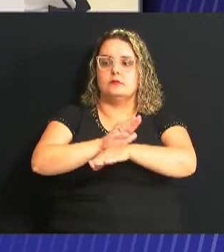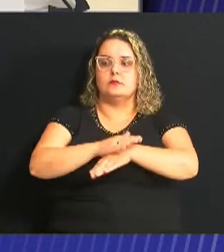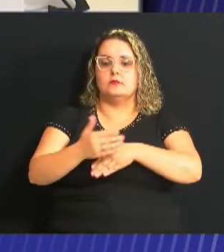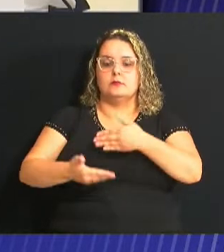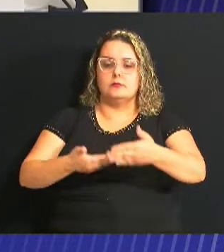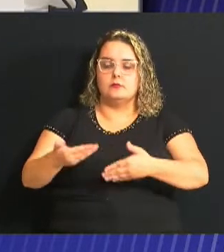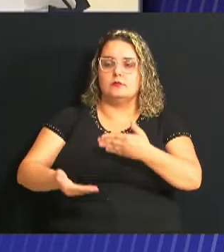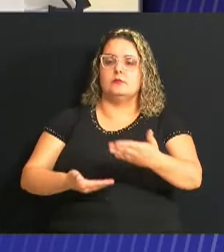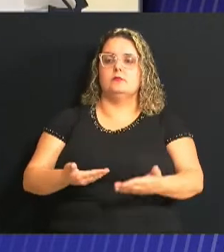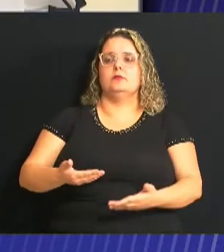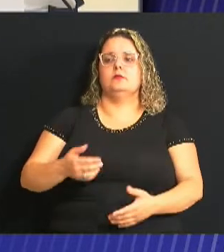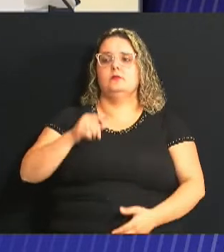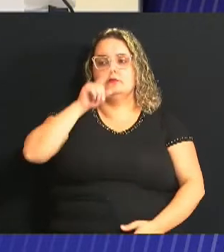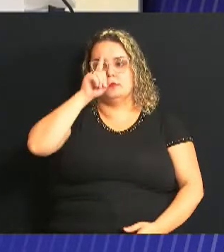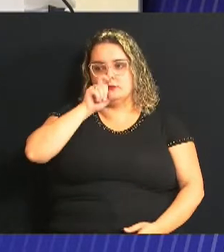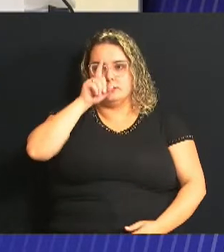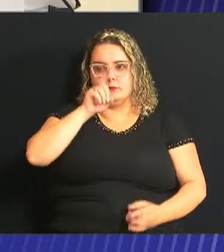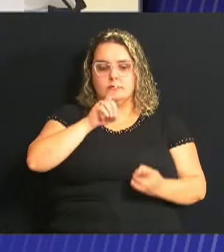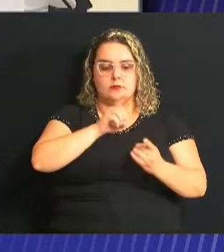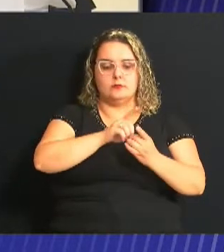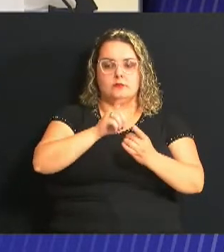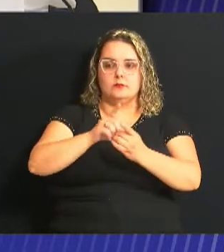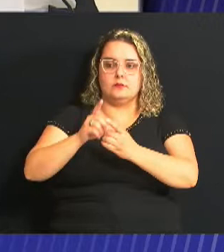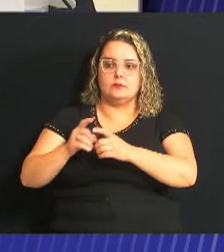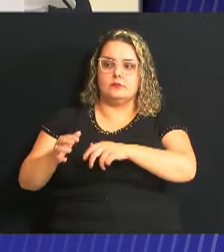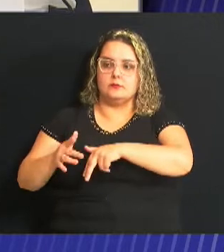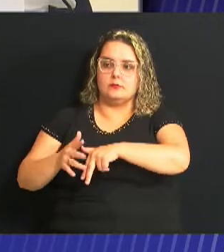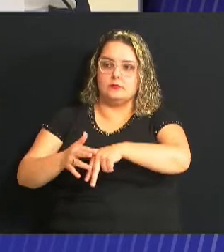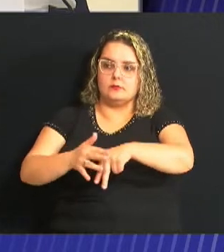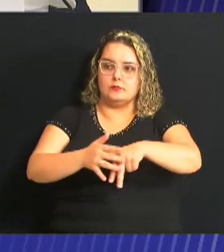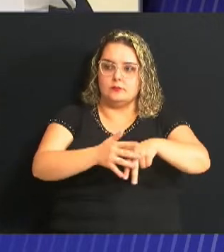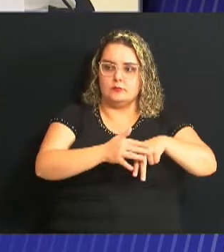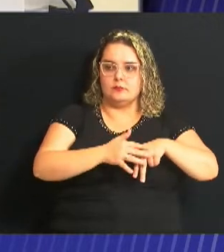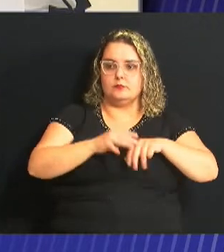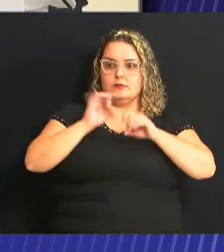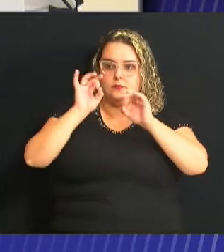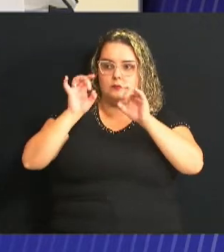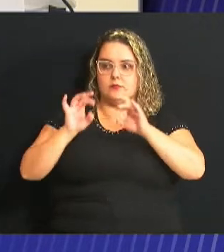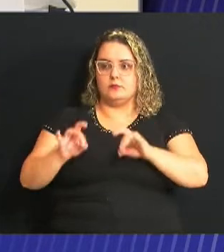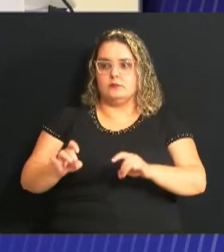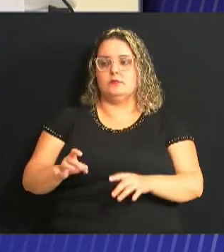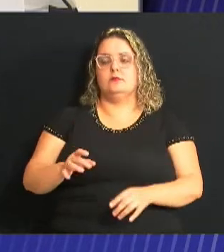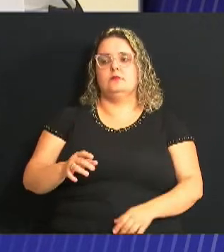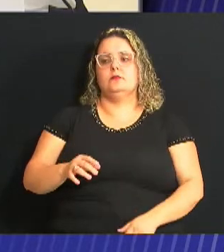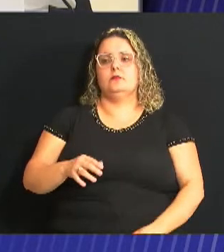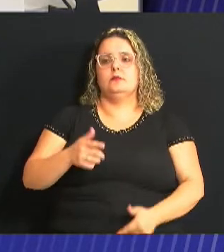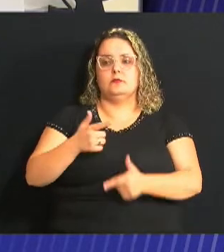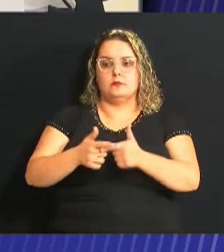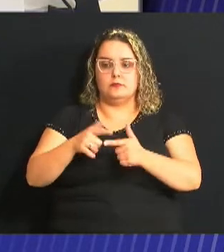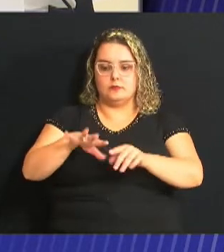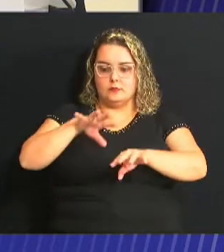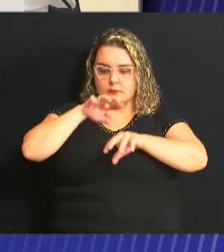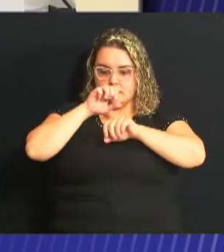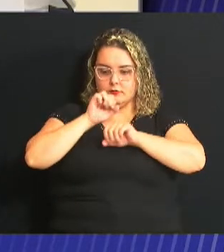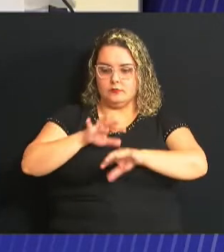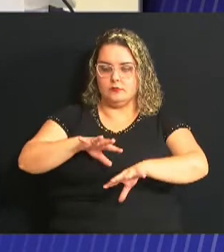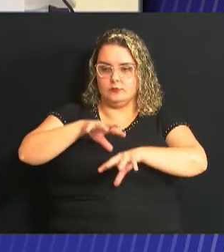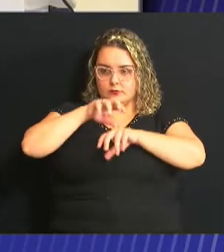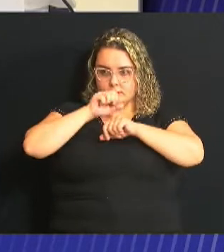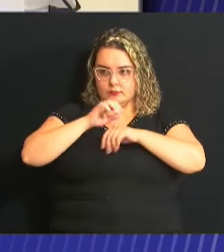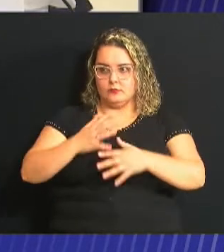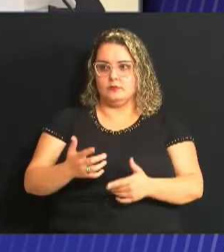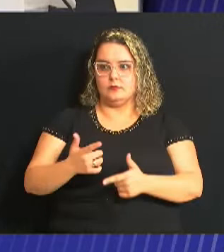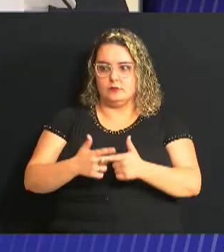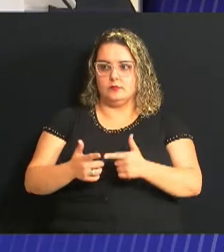hospitalares e atendimento de pacientes, especificamente com patologias respiratórias. Mas